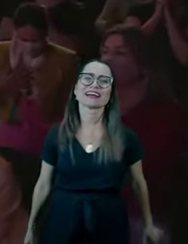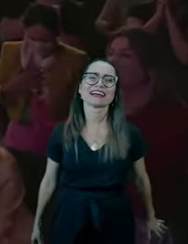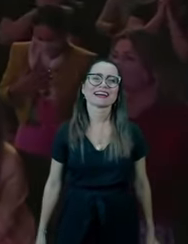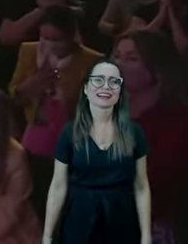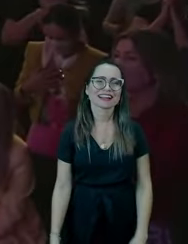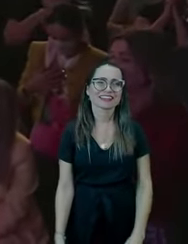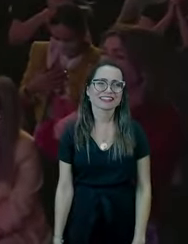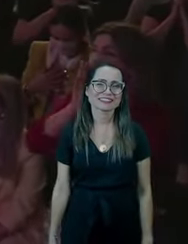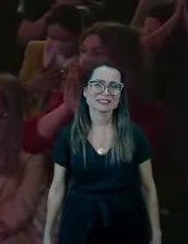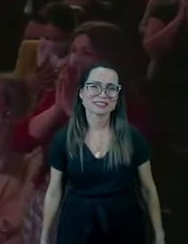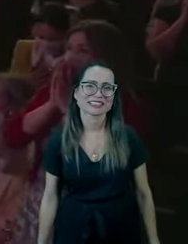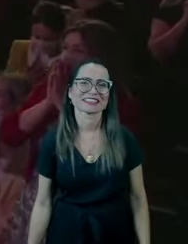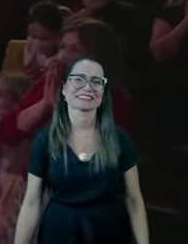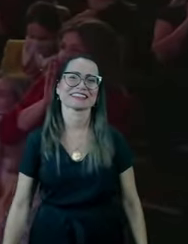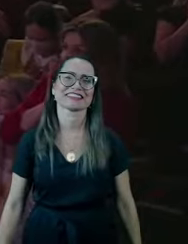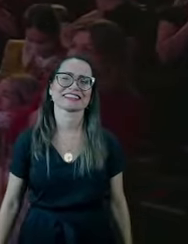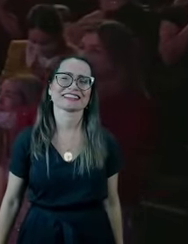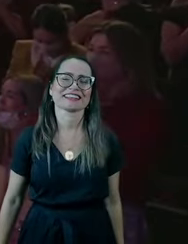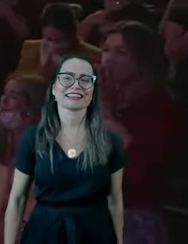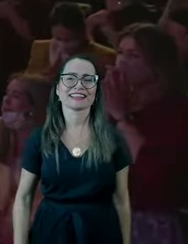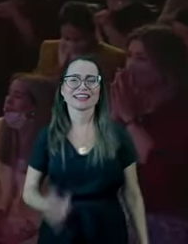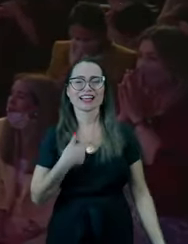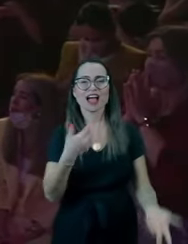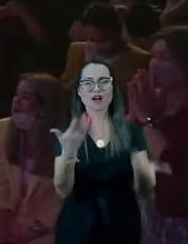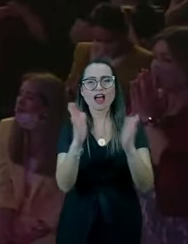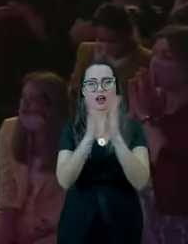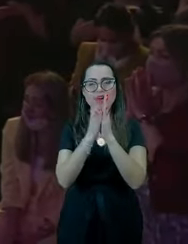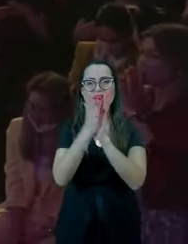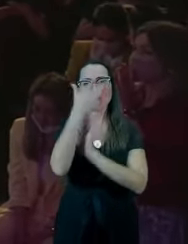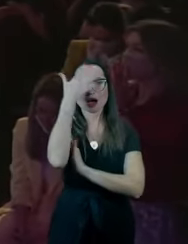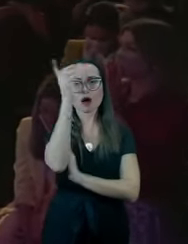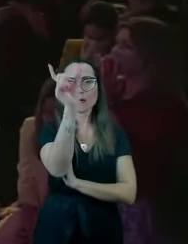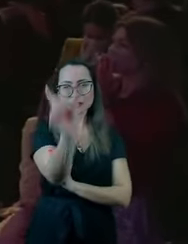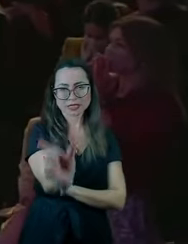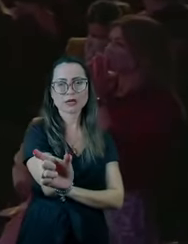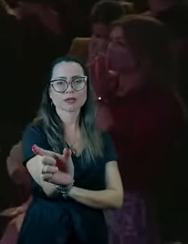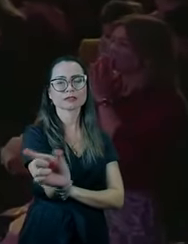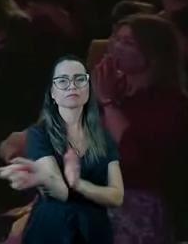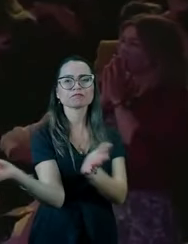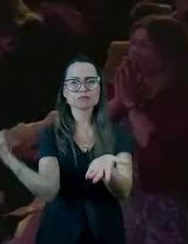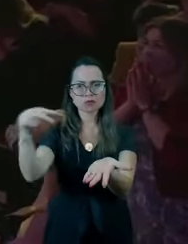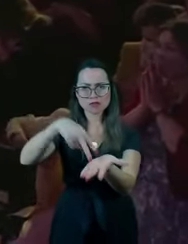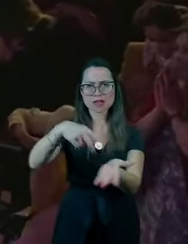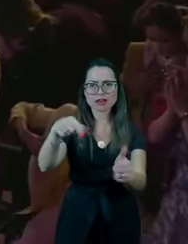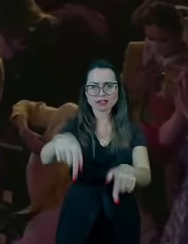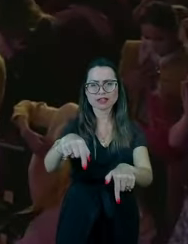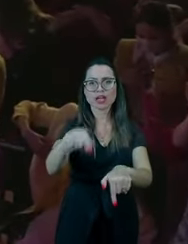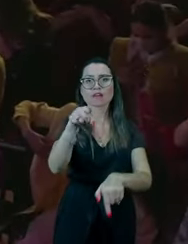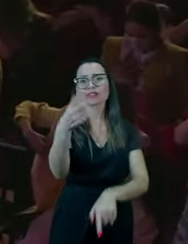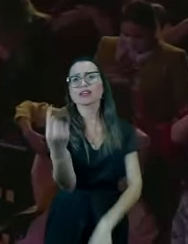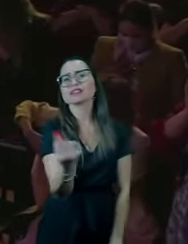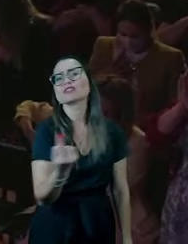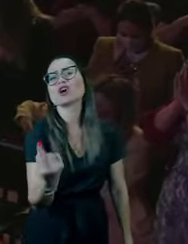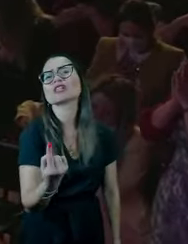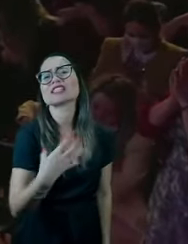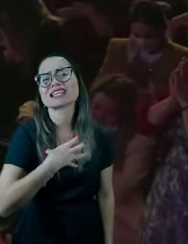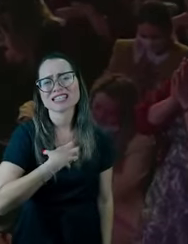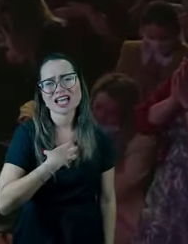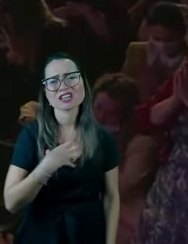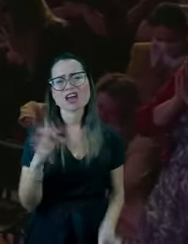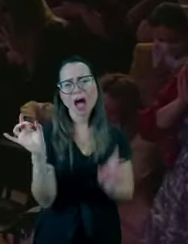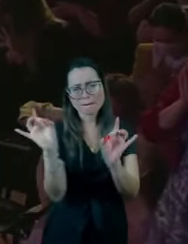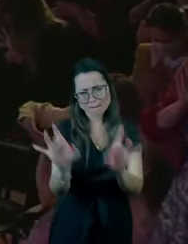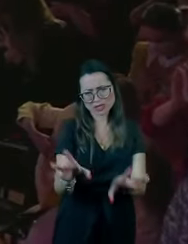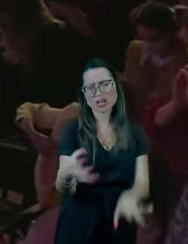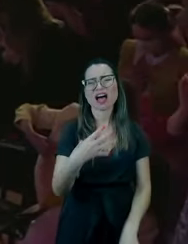Eu quero orar por pessoas que estão aqui e você se sente abandonada e sozinha.